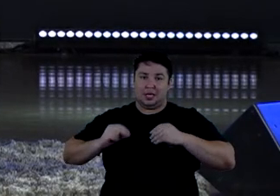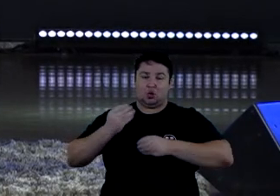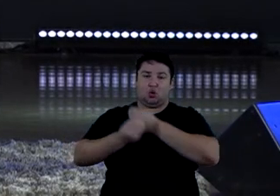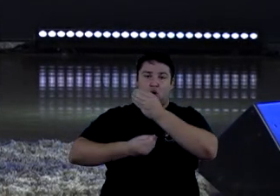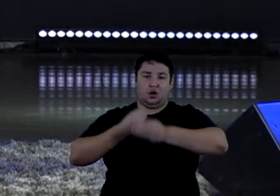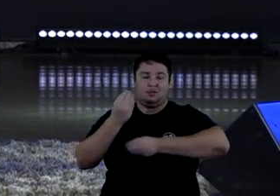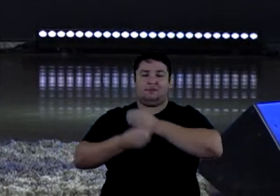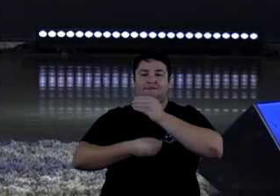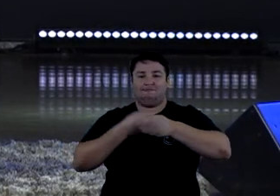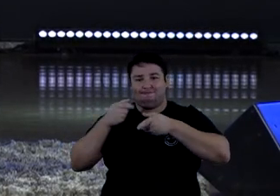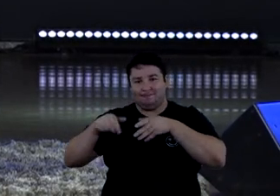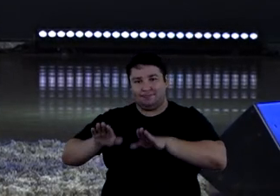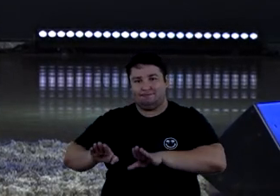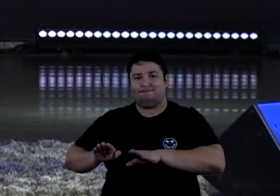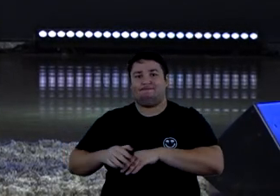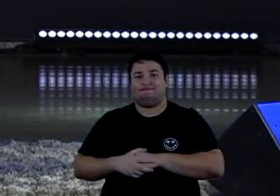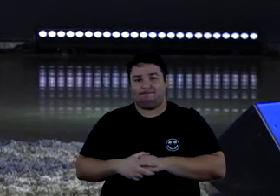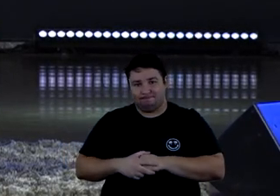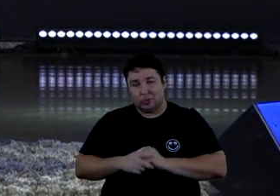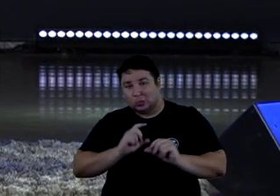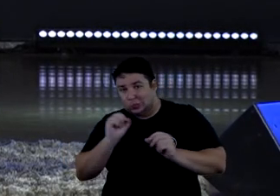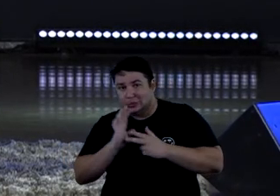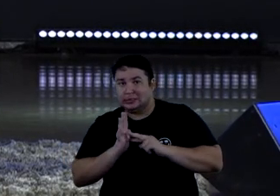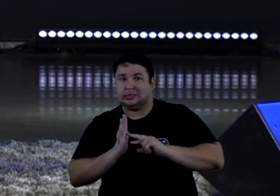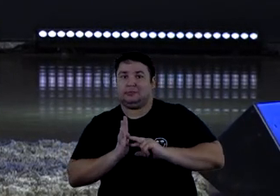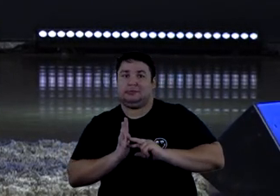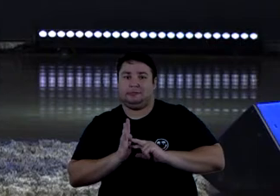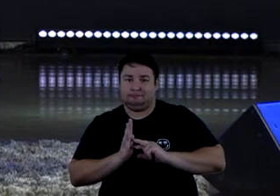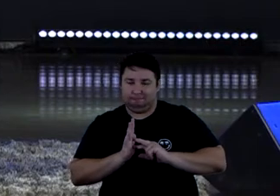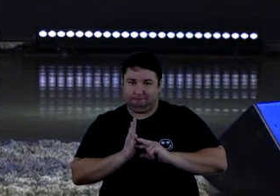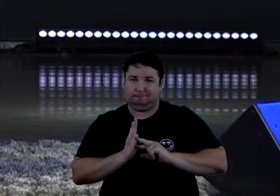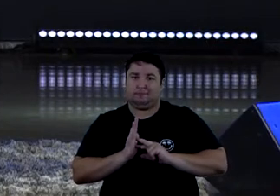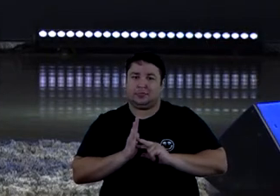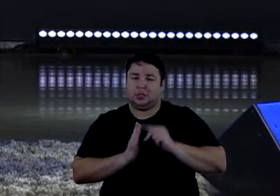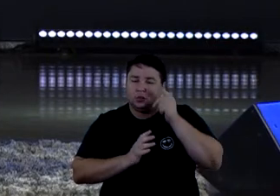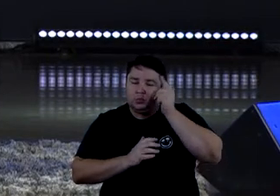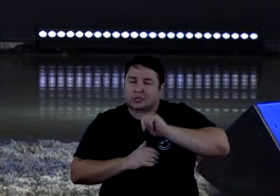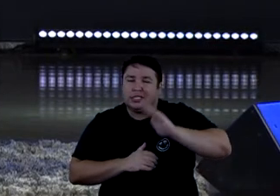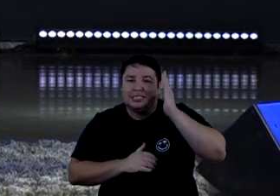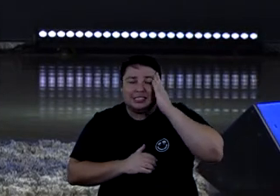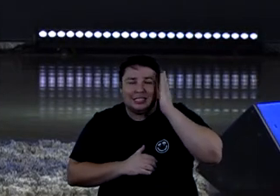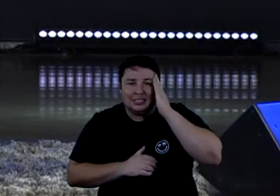ficar o adestrado? O que que vai sair dali? Estão entendendo?